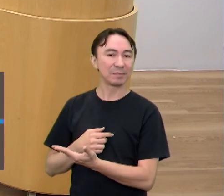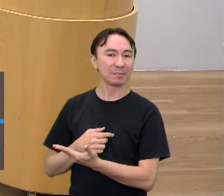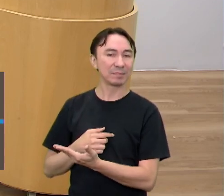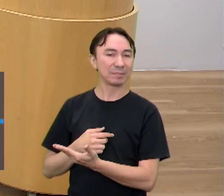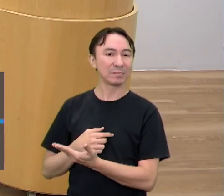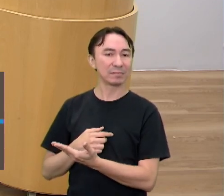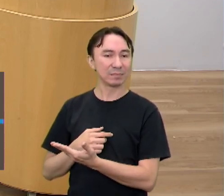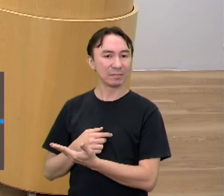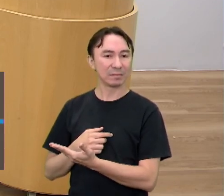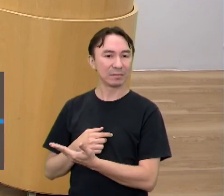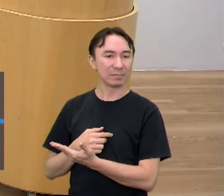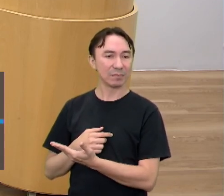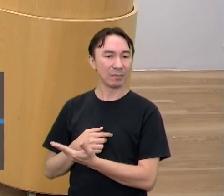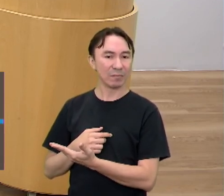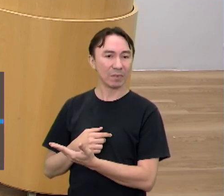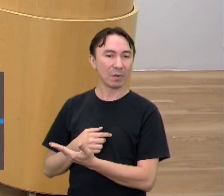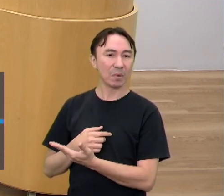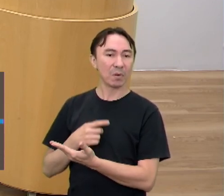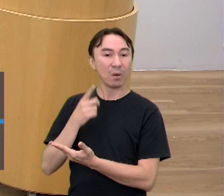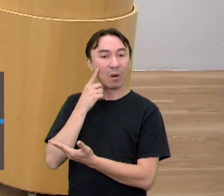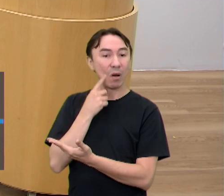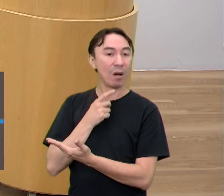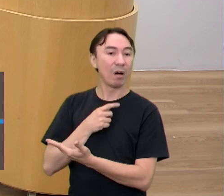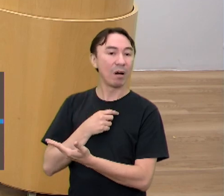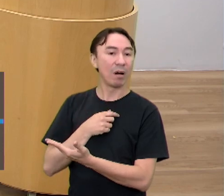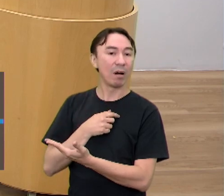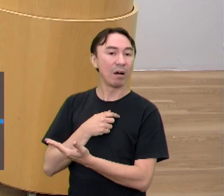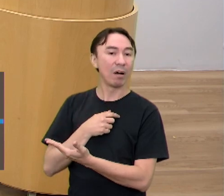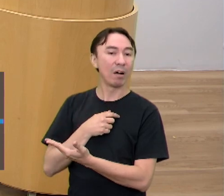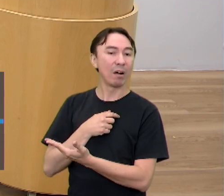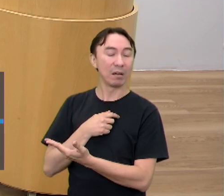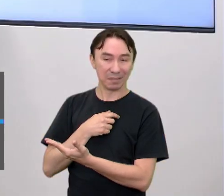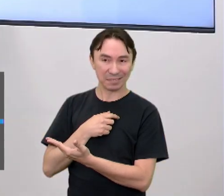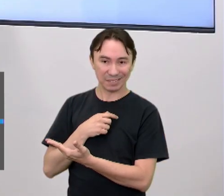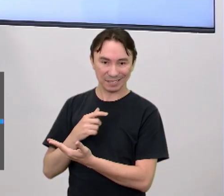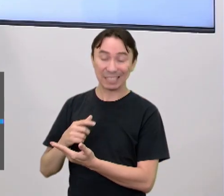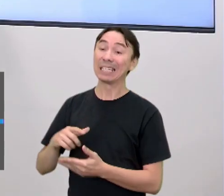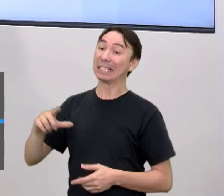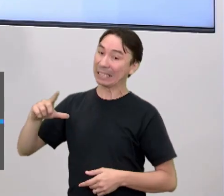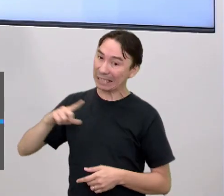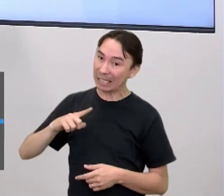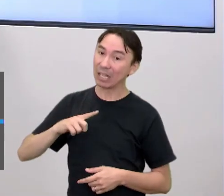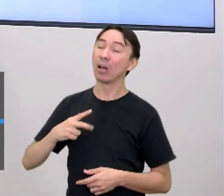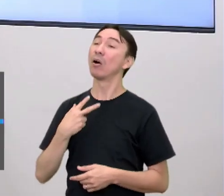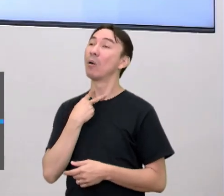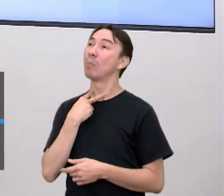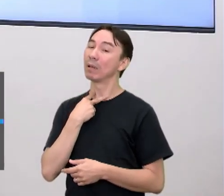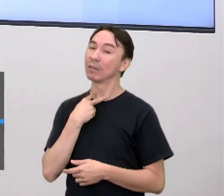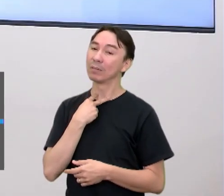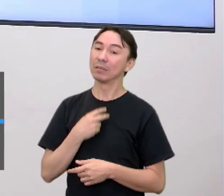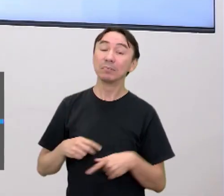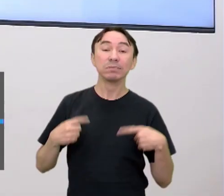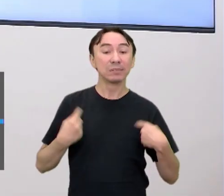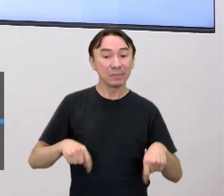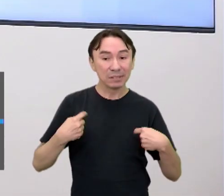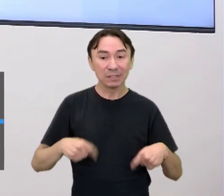acontece, esse valor aqui, a gente vai mostrar para vocês aqui, ele deve estar entre 0 e